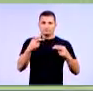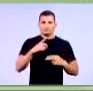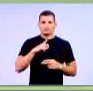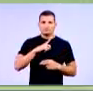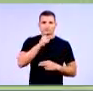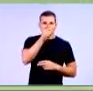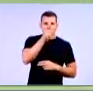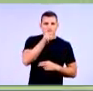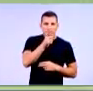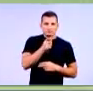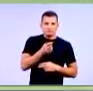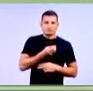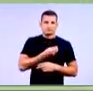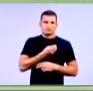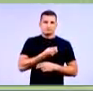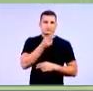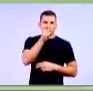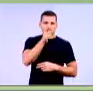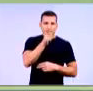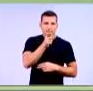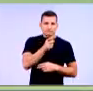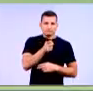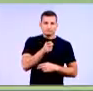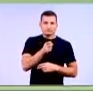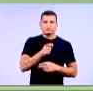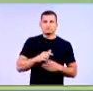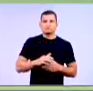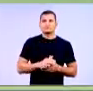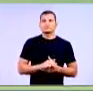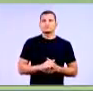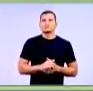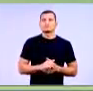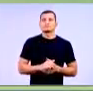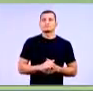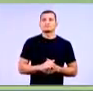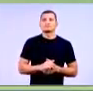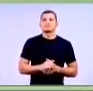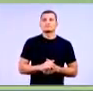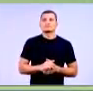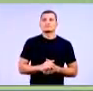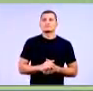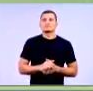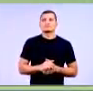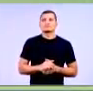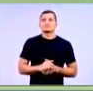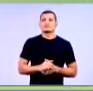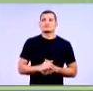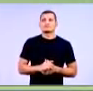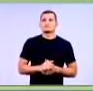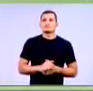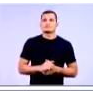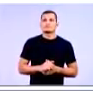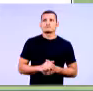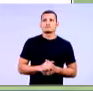linhas de vida, que são esses tracejados. Ok? Só para a gente recapitular a respeito do diagrama de